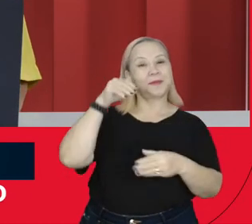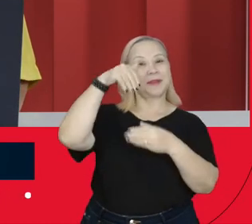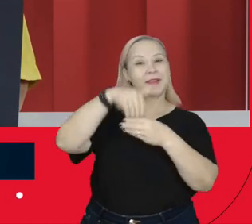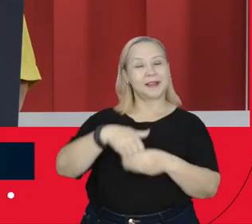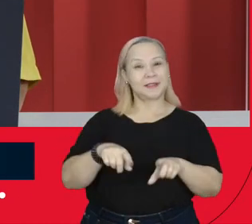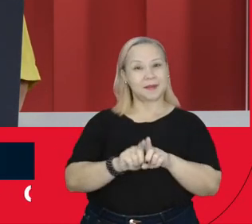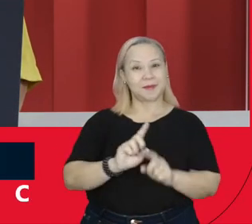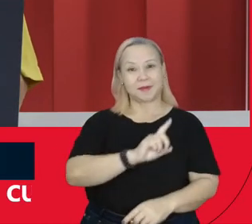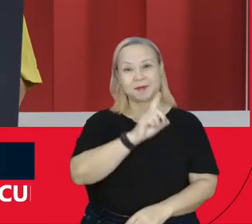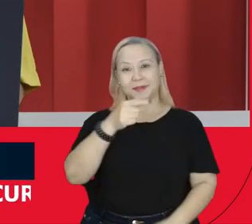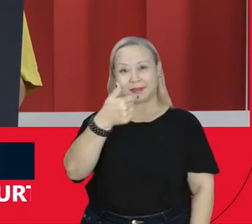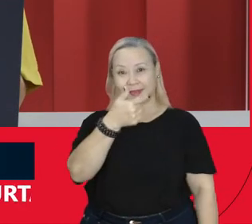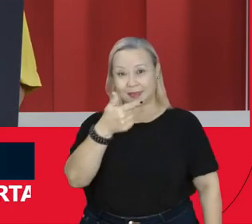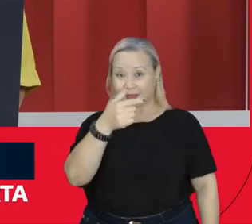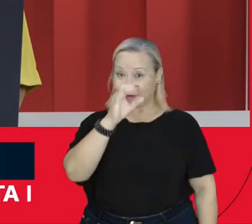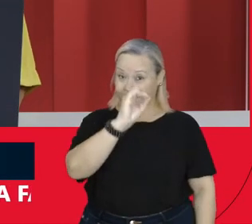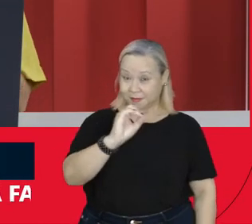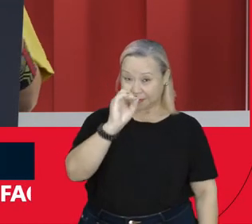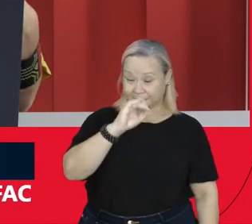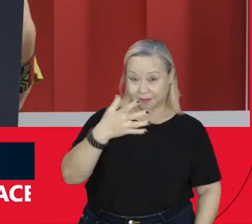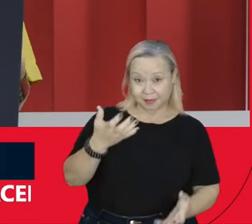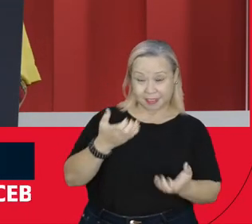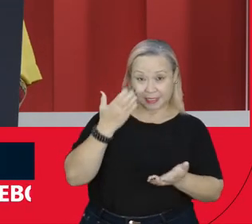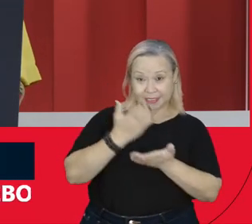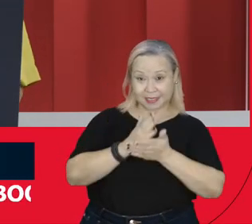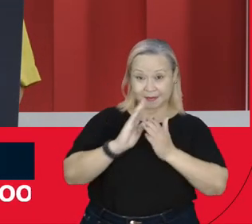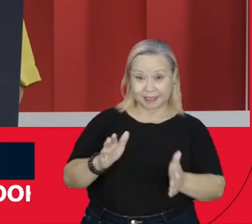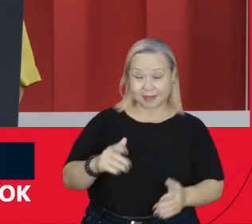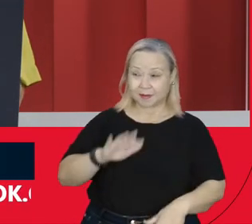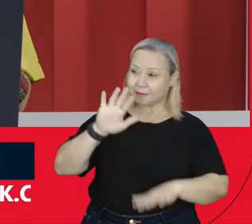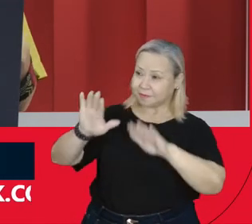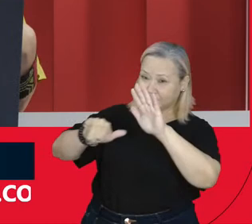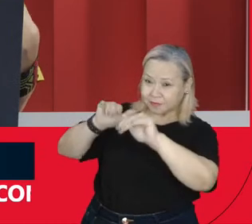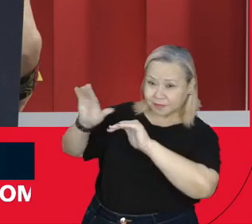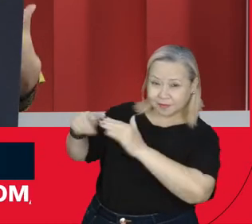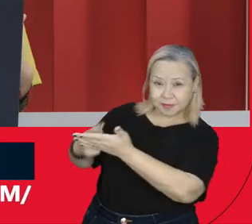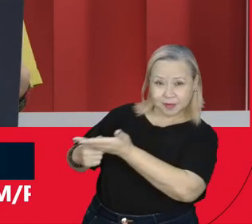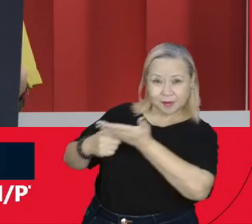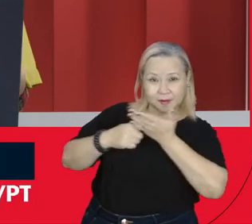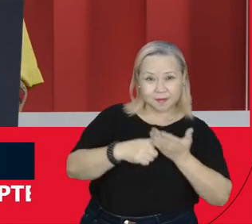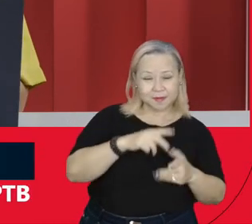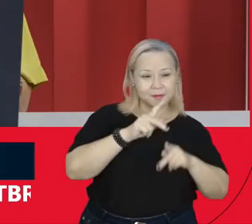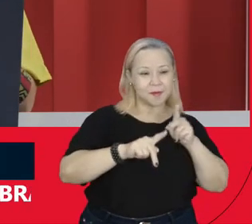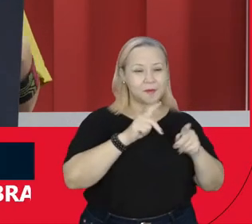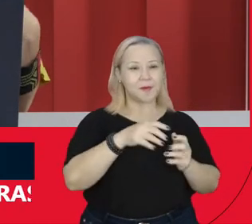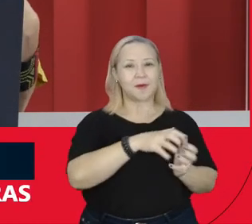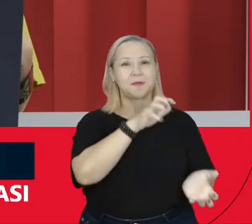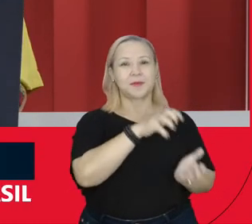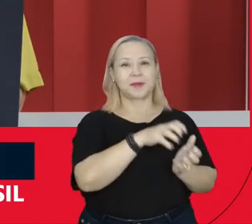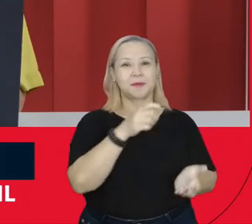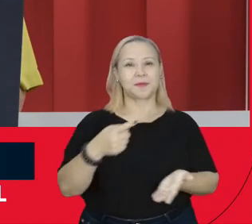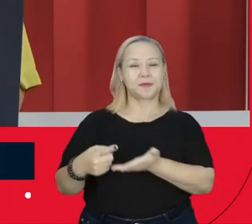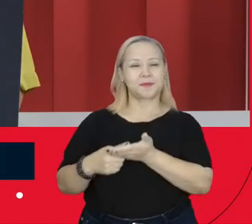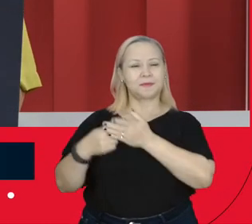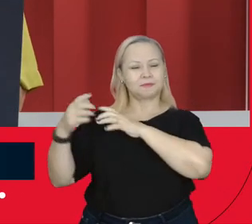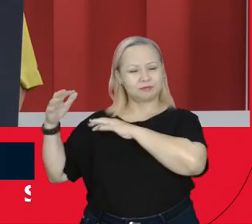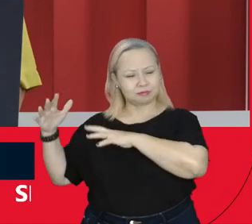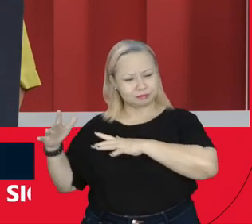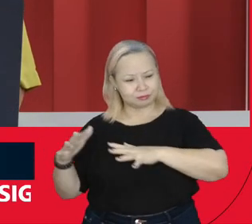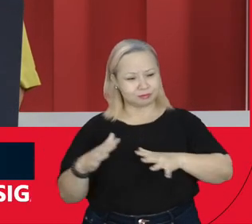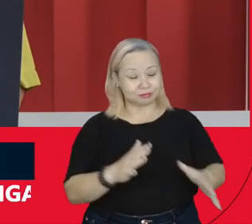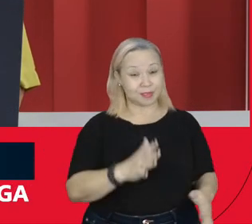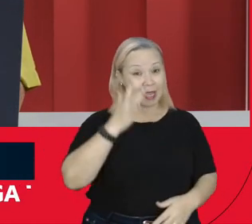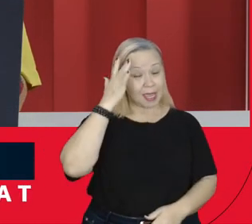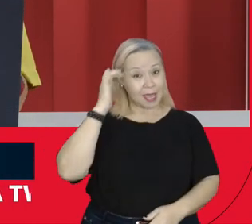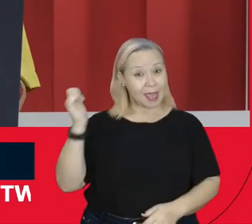no dia 2 de outubro. Eu queria que a gente encerrasse com uma convocação sua para o povo de Pernambuco comparecer em peso amanhã